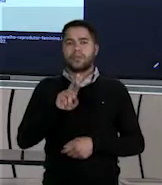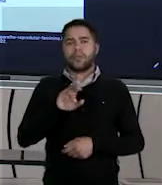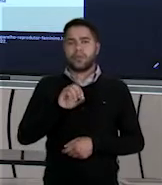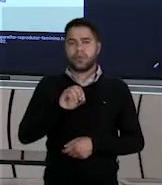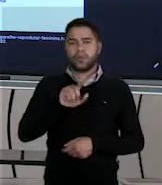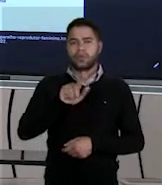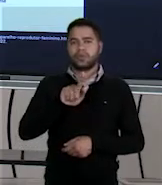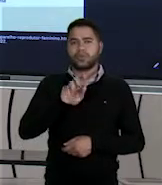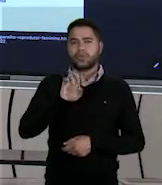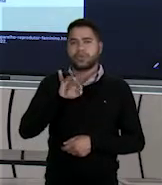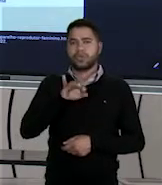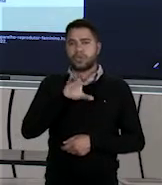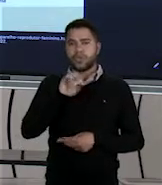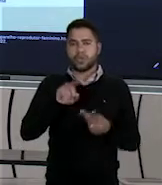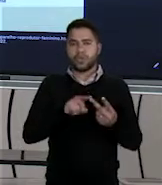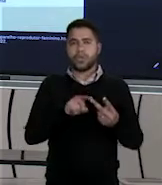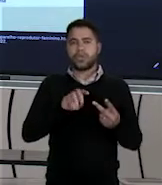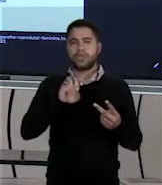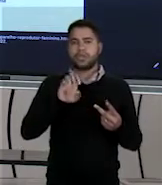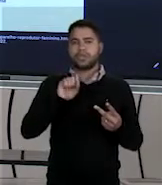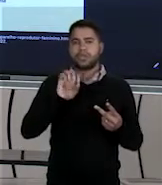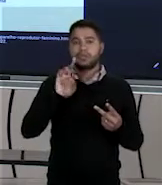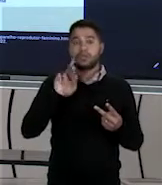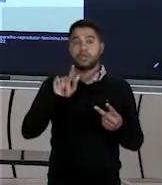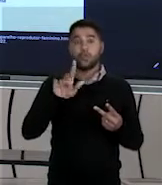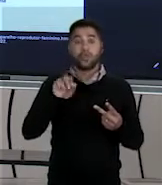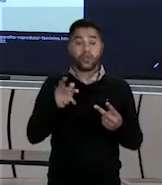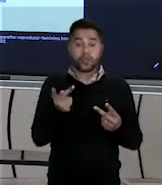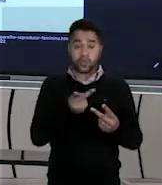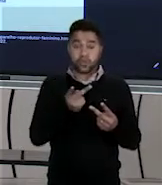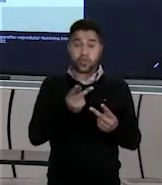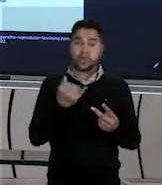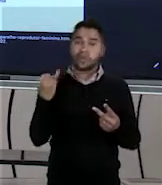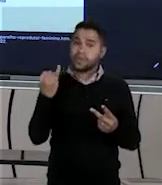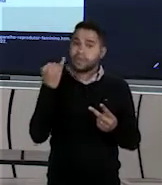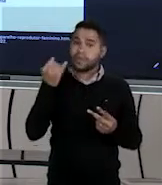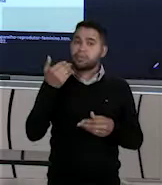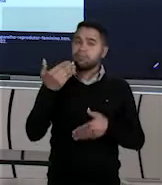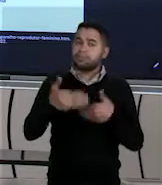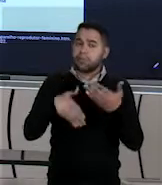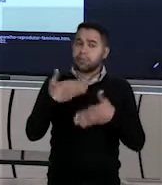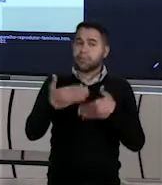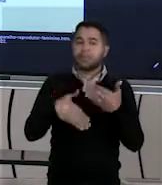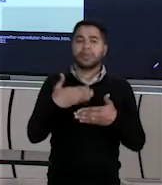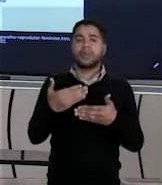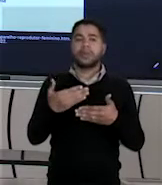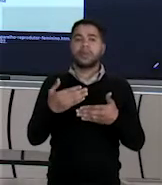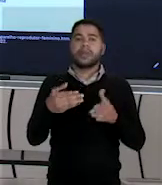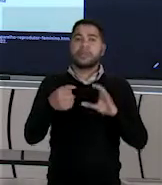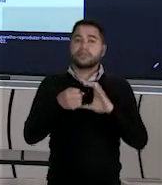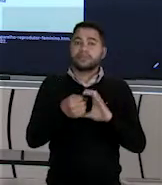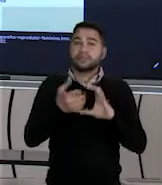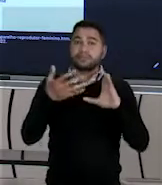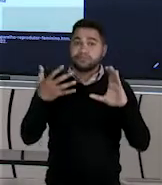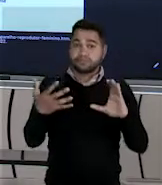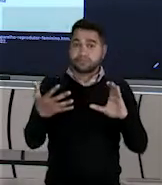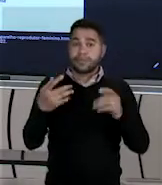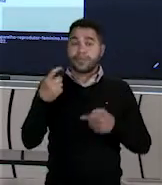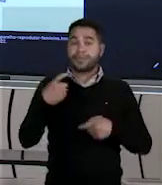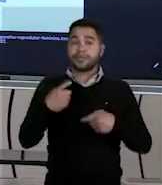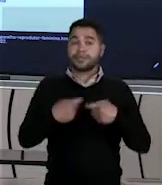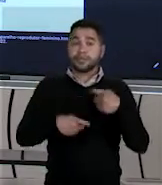estrógeno. Esses hormônios, eles são muito importantes porque eles vão desenvolver as características